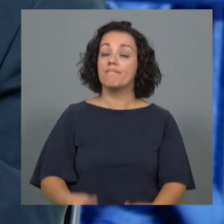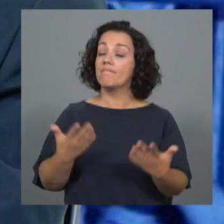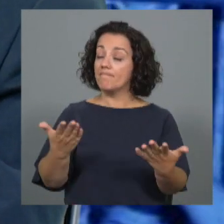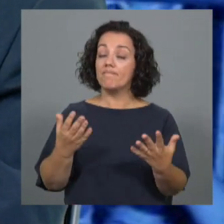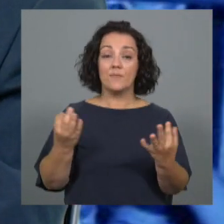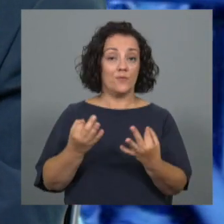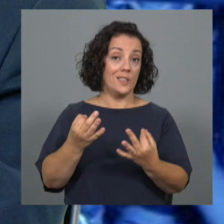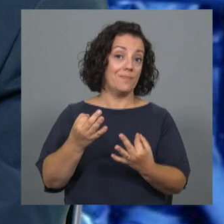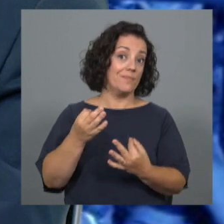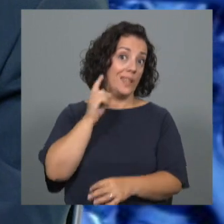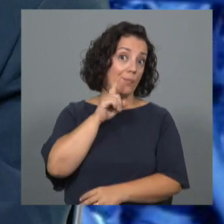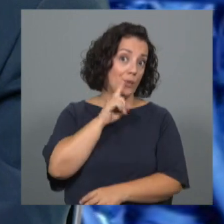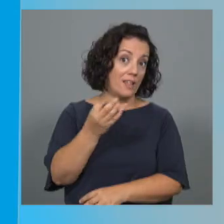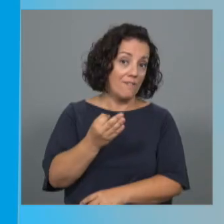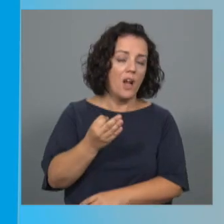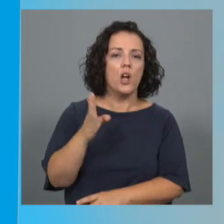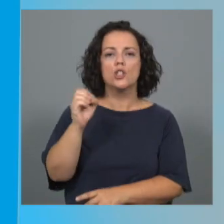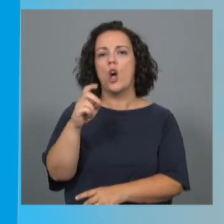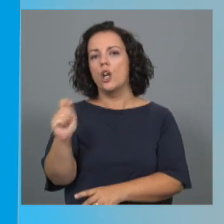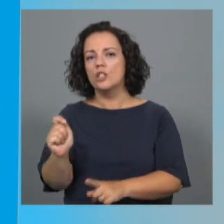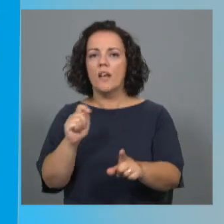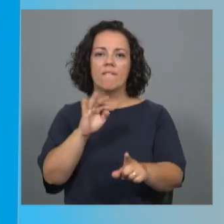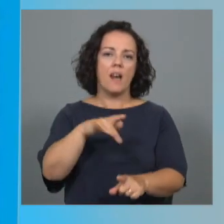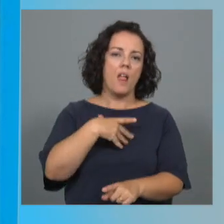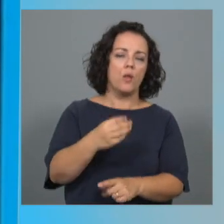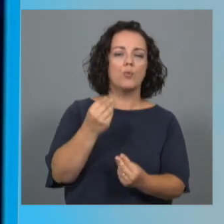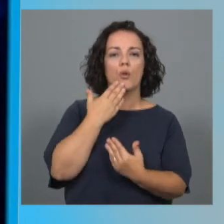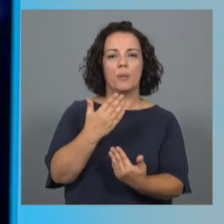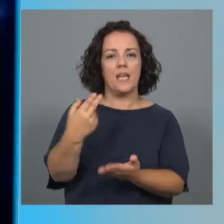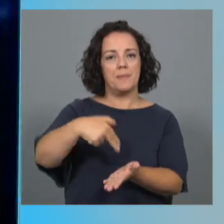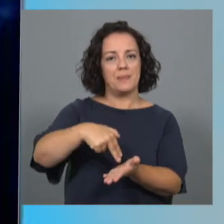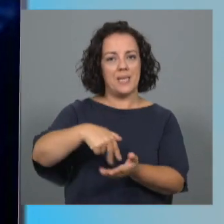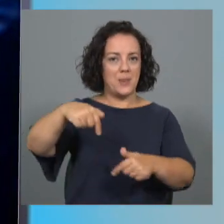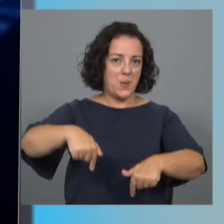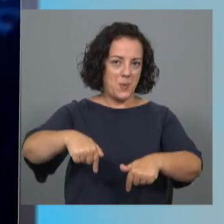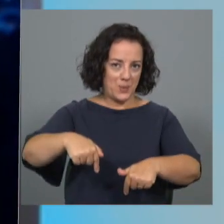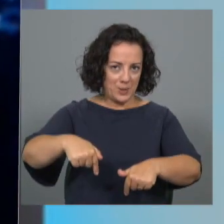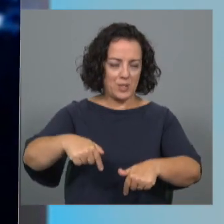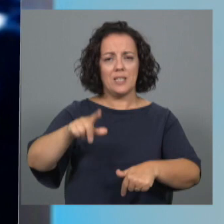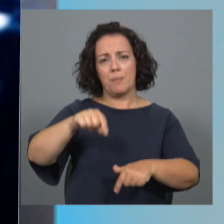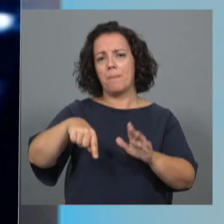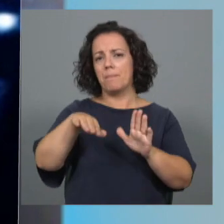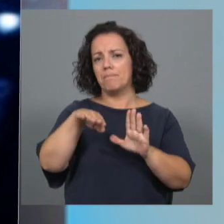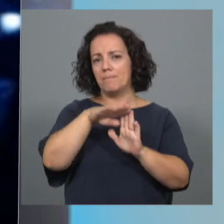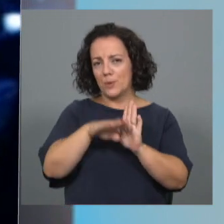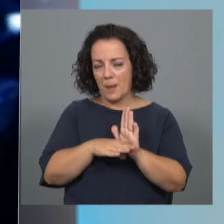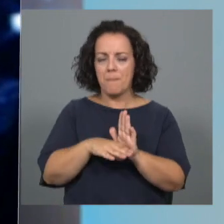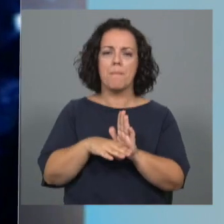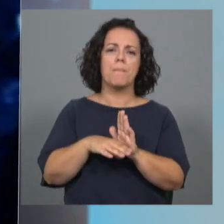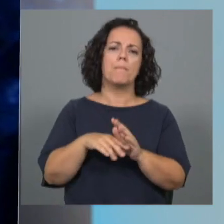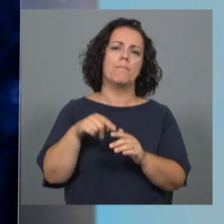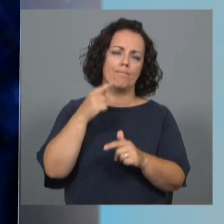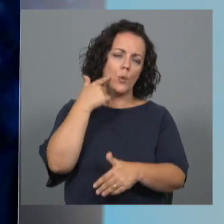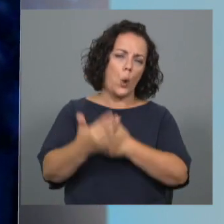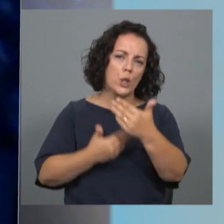sem dúvida é importante. Jorge Cotovio, Fernando Magalhães, muito obrigado pela vossa presença hoje aqui e também na Agência Eclésia. Continuaremos a